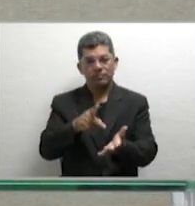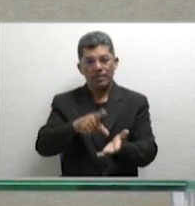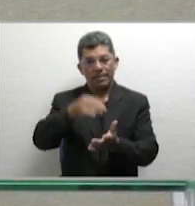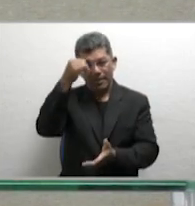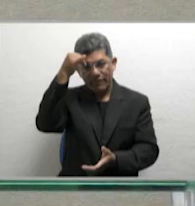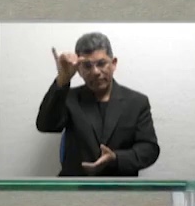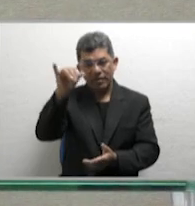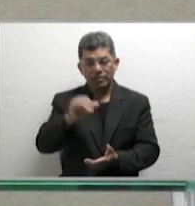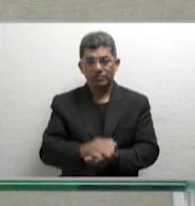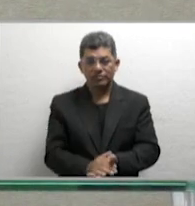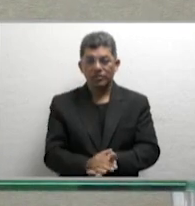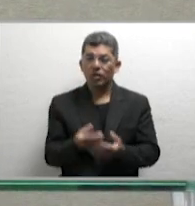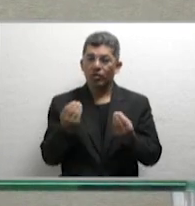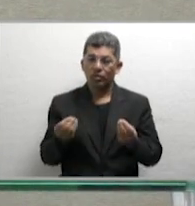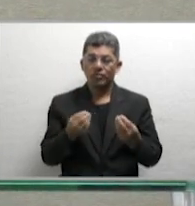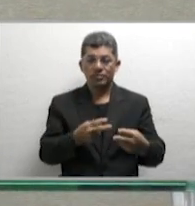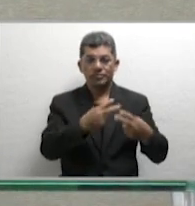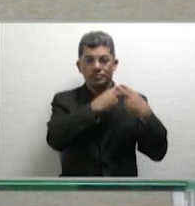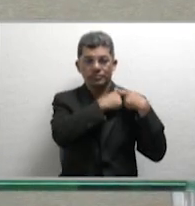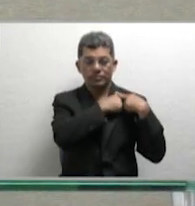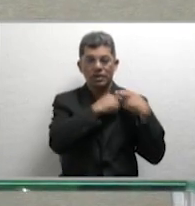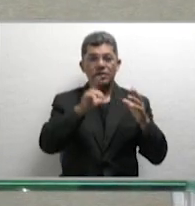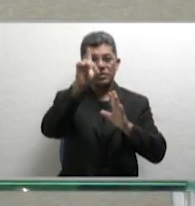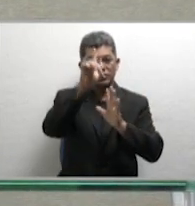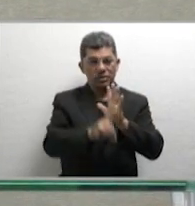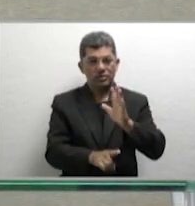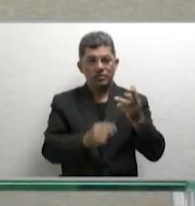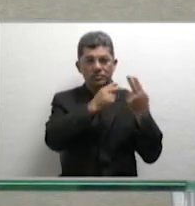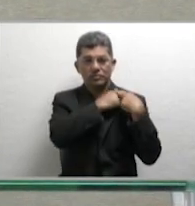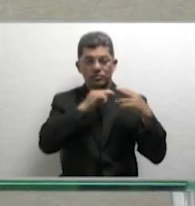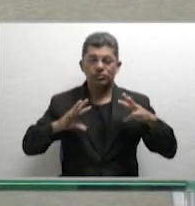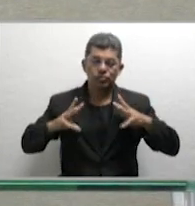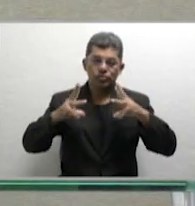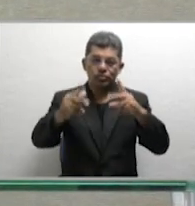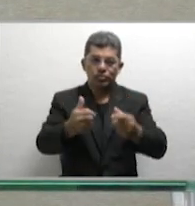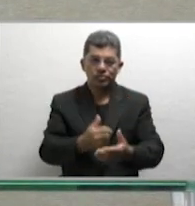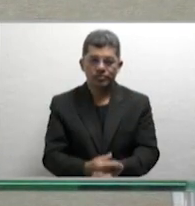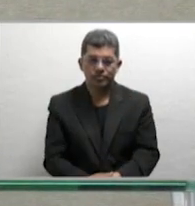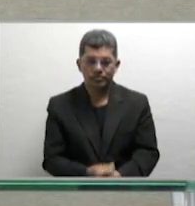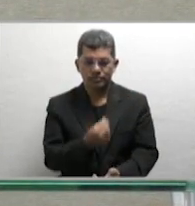como dever, direito e responsabilidade de todos.